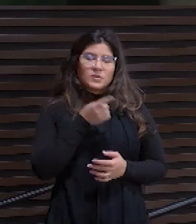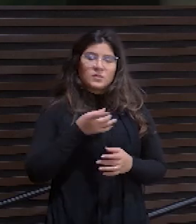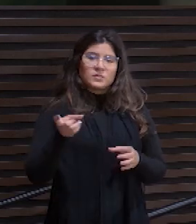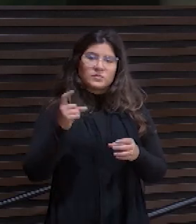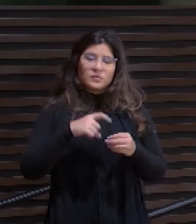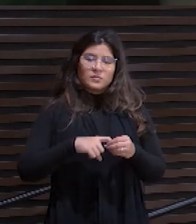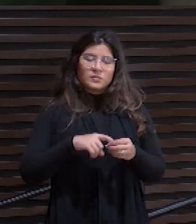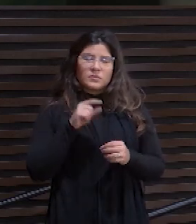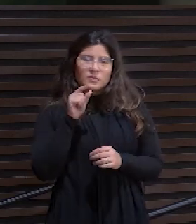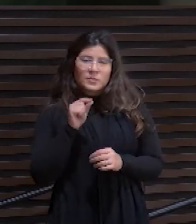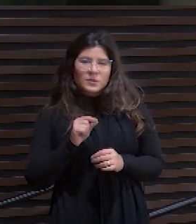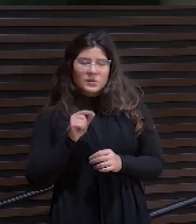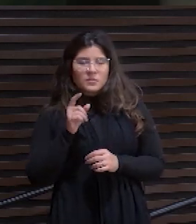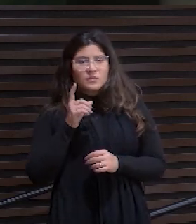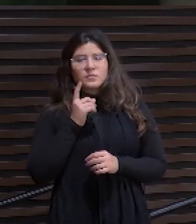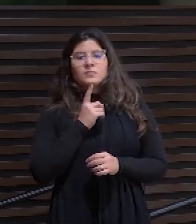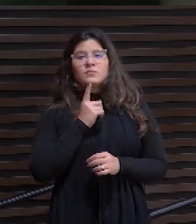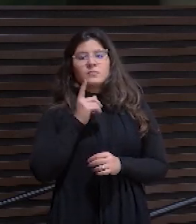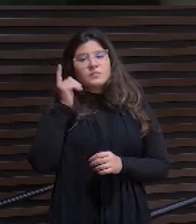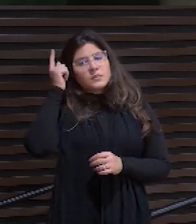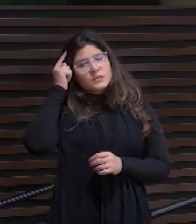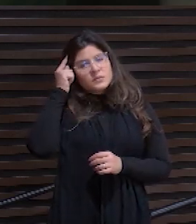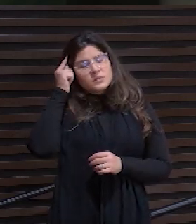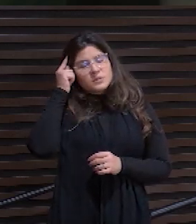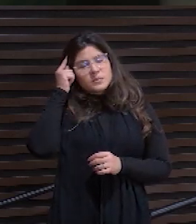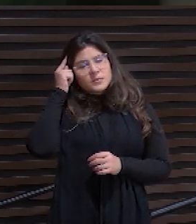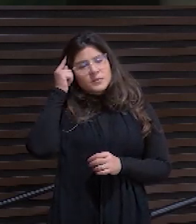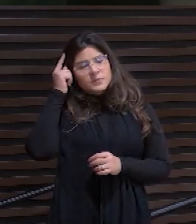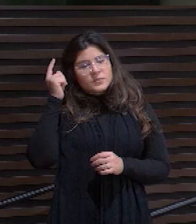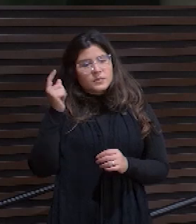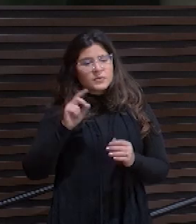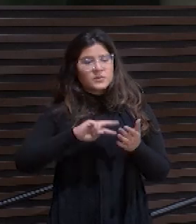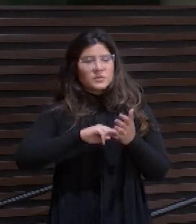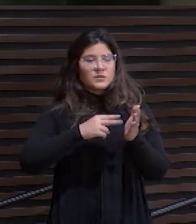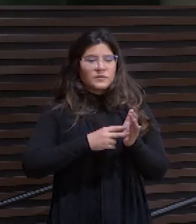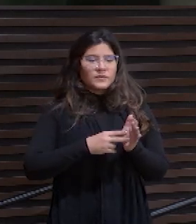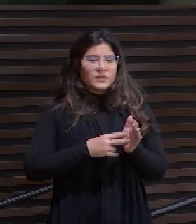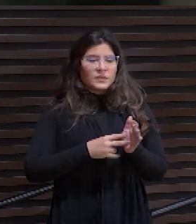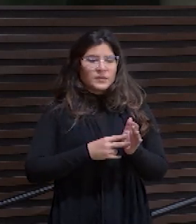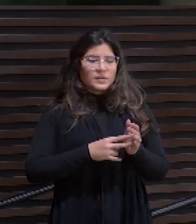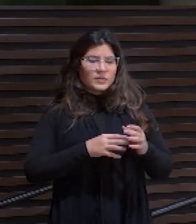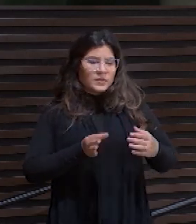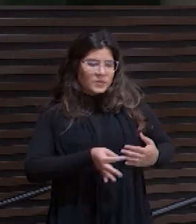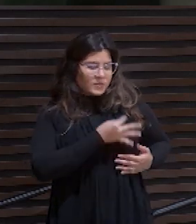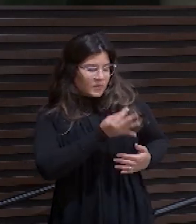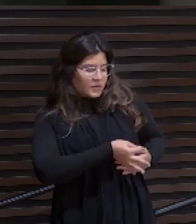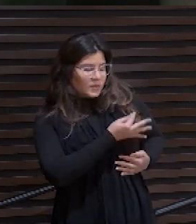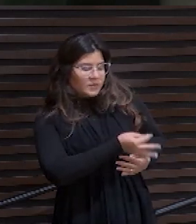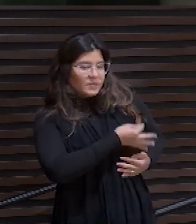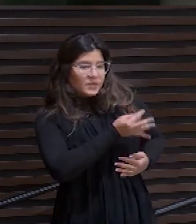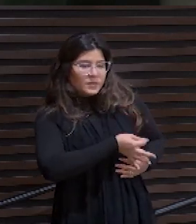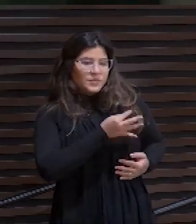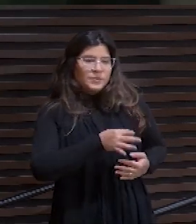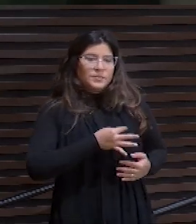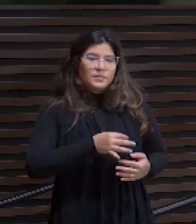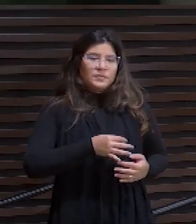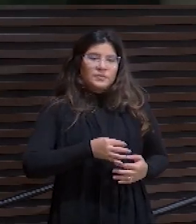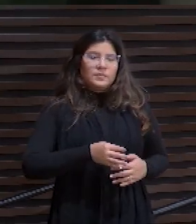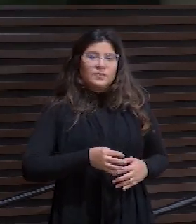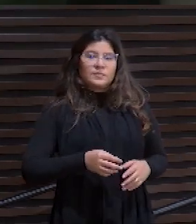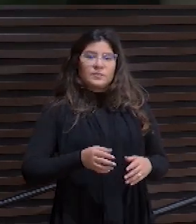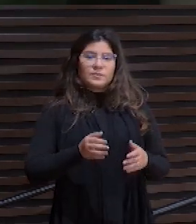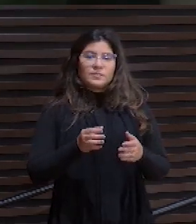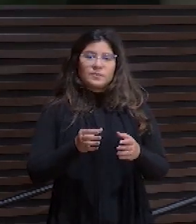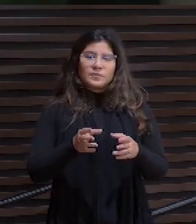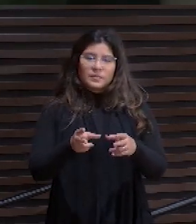pouquinho e pensamos, qual que é a definição de remendo? É um pedaço de tecido ou pano para consertar parte de